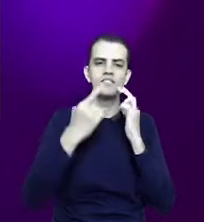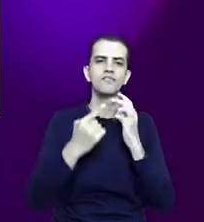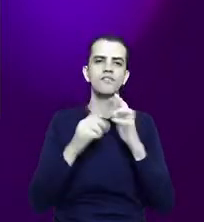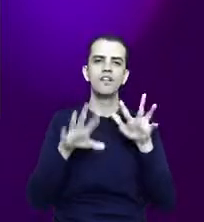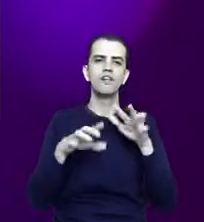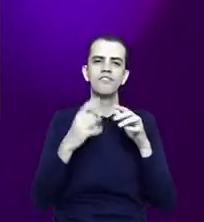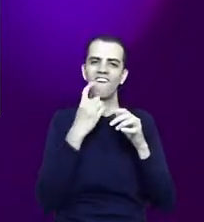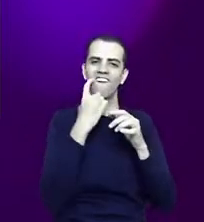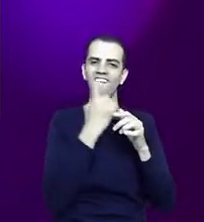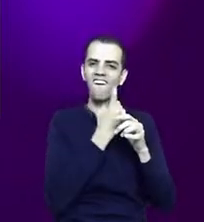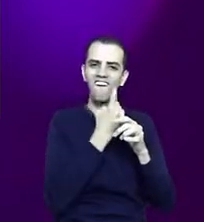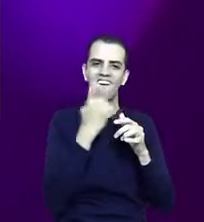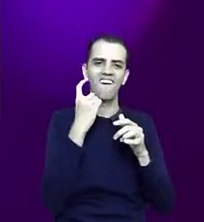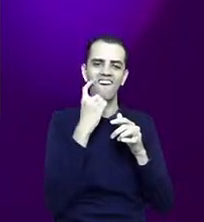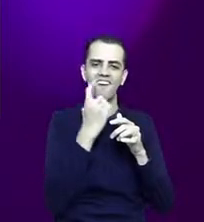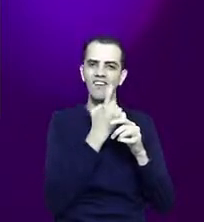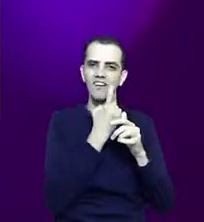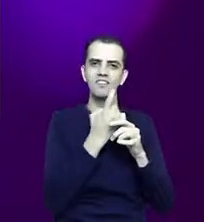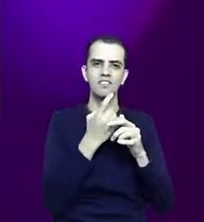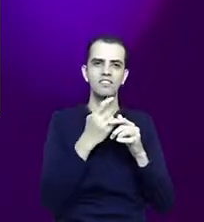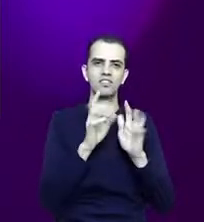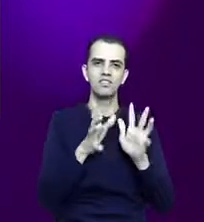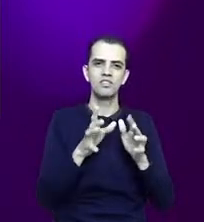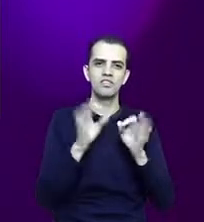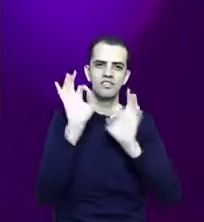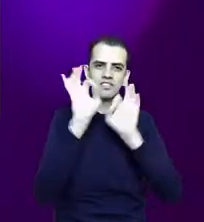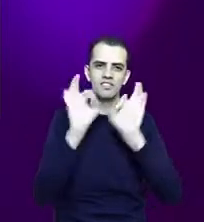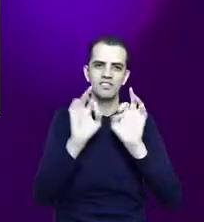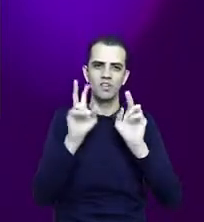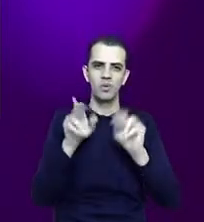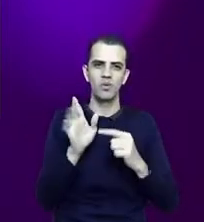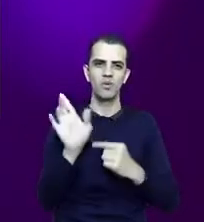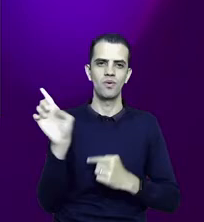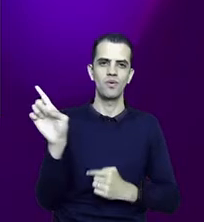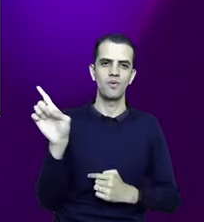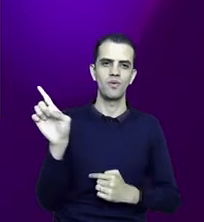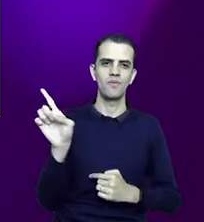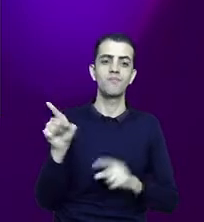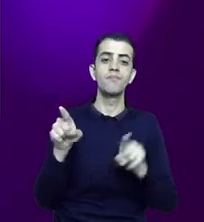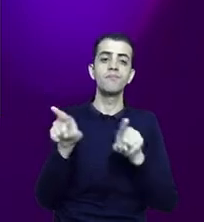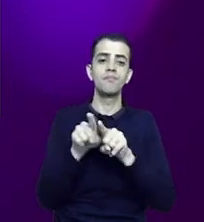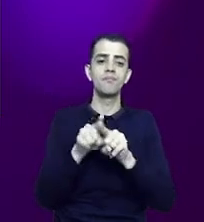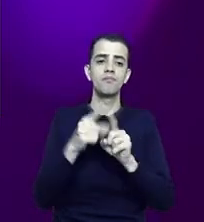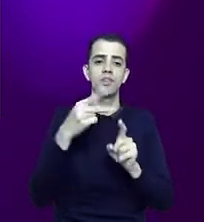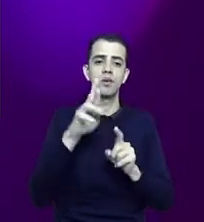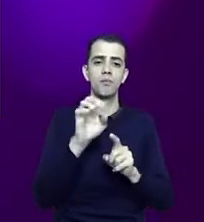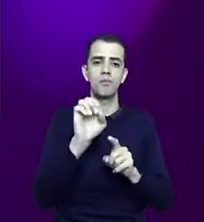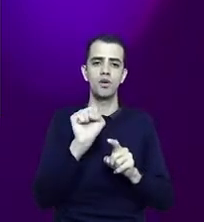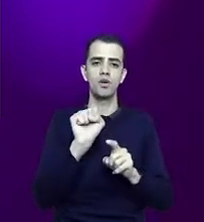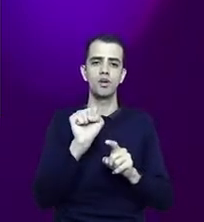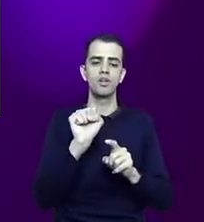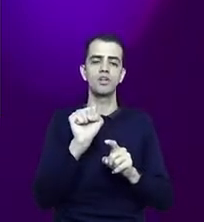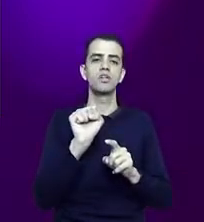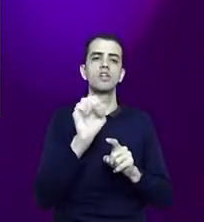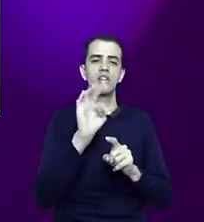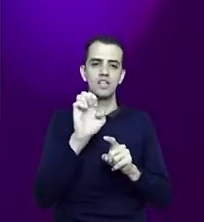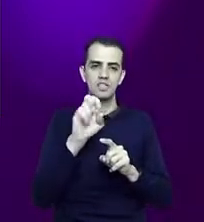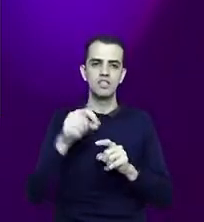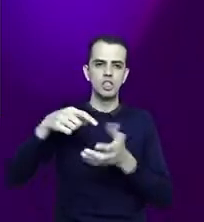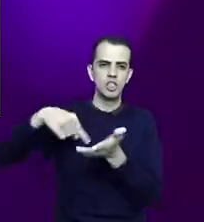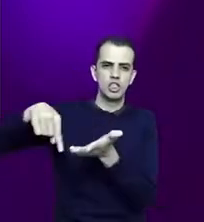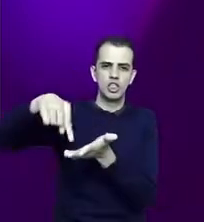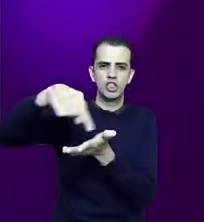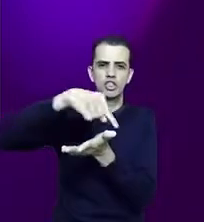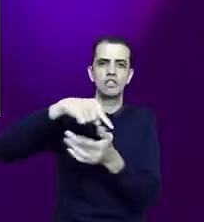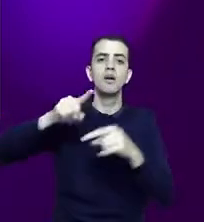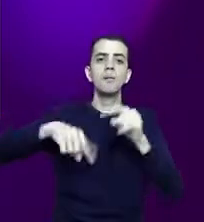com fíbula, como essa que vocês estão vendo, e aqui uma prótese feita sob medida, impressa em titânio, ainda no computador, e vai